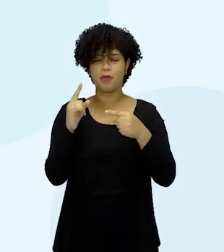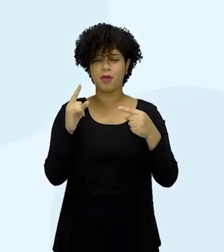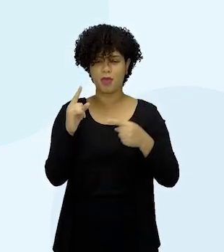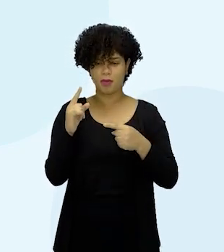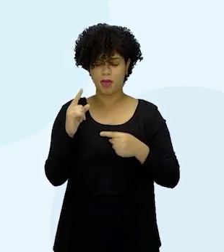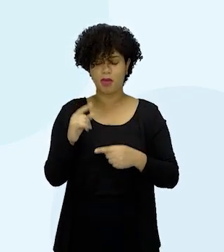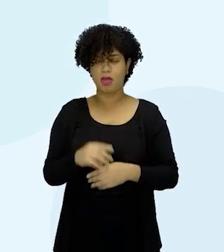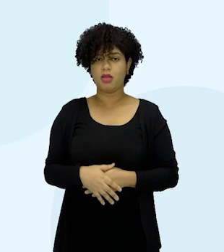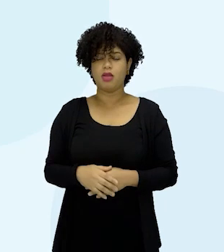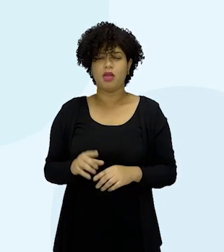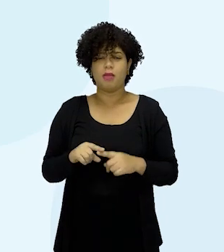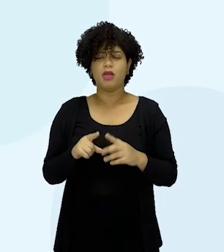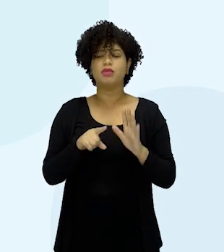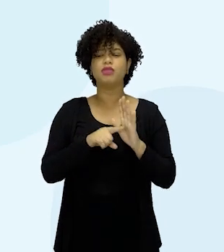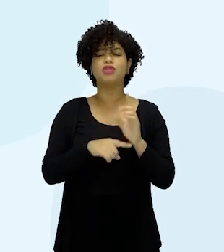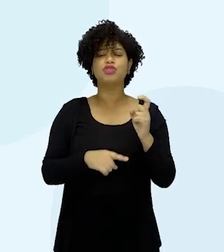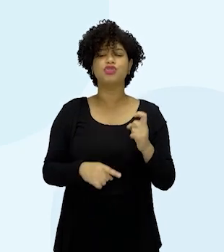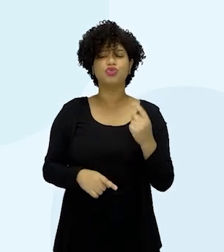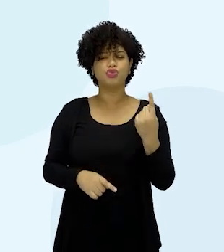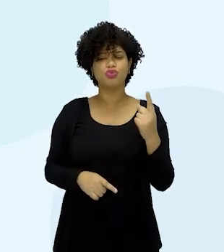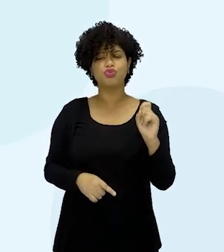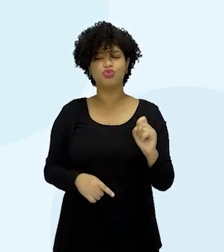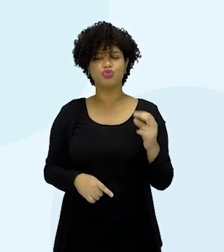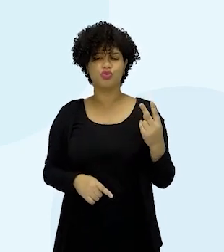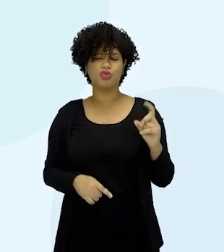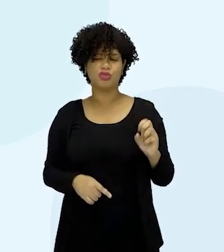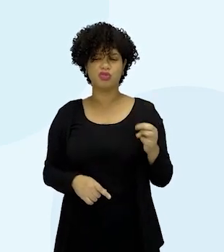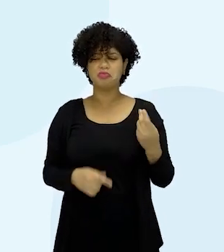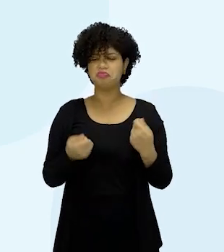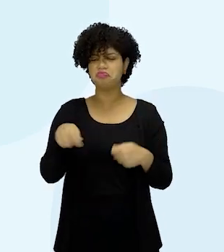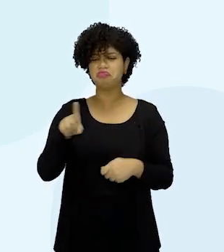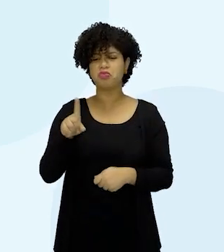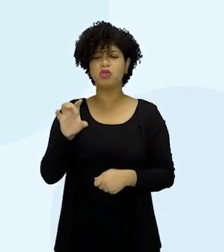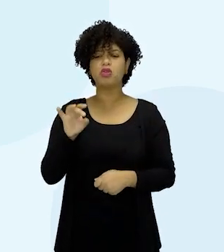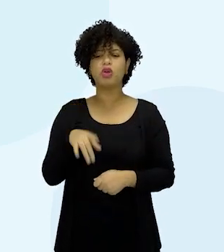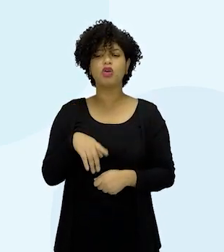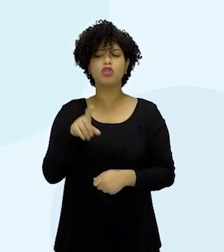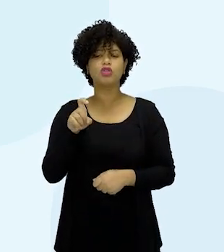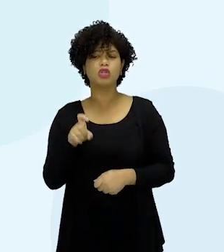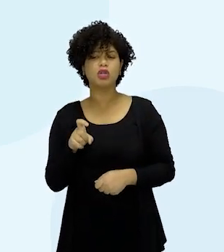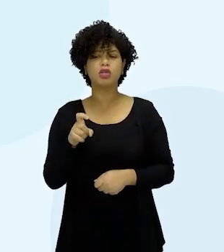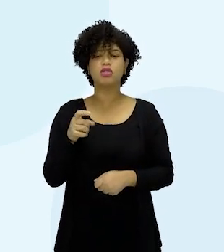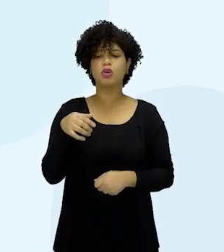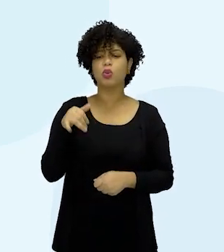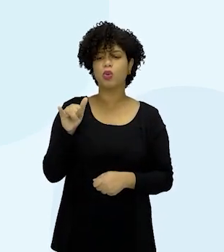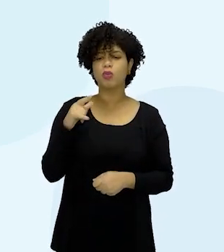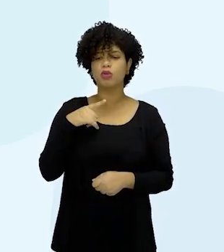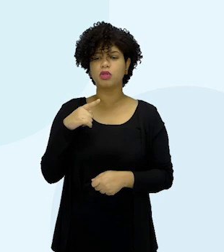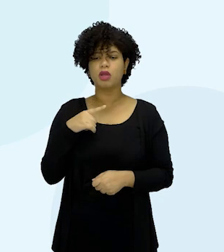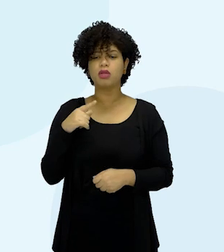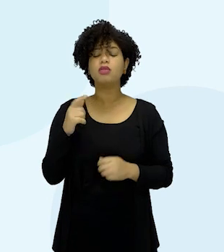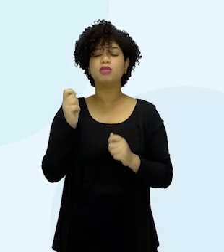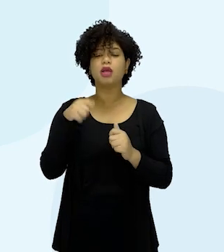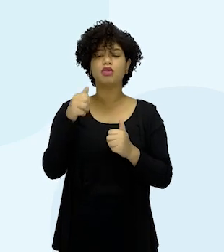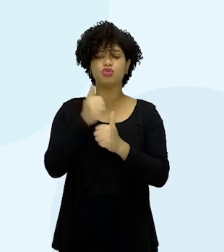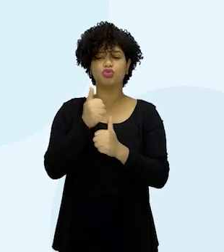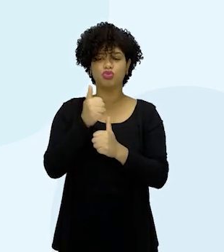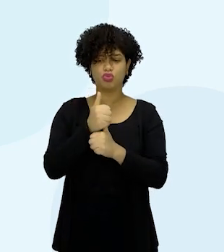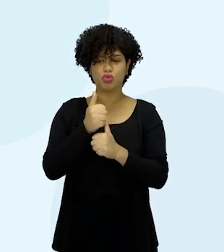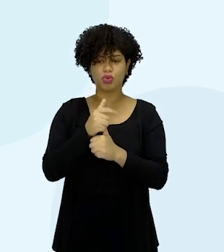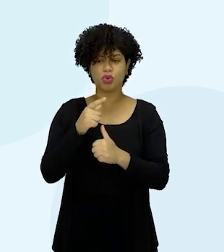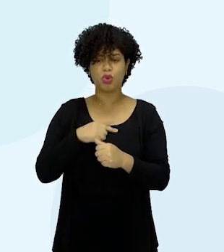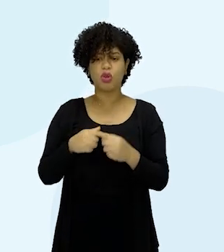resposta, eu não coloquei x1, x2, x3. Eu coloquei x, coloquei y. Fui substituindo menos 2, o 0 e 1, encontrei as